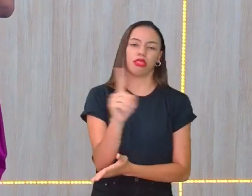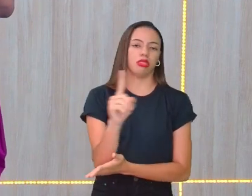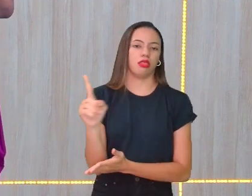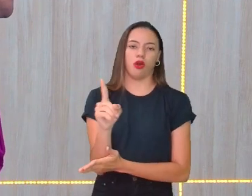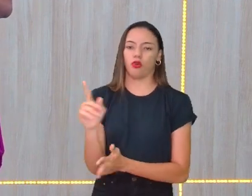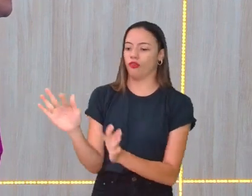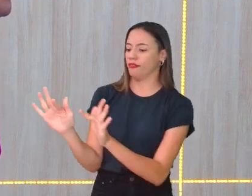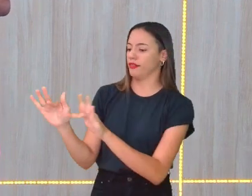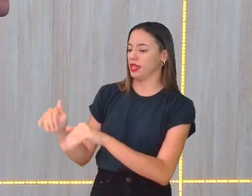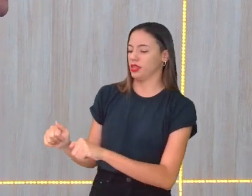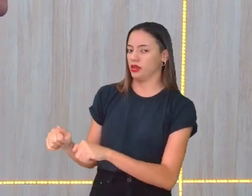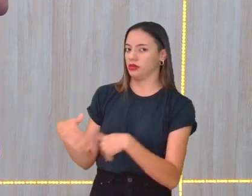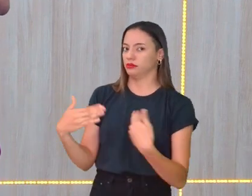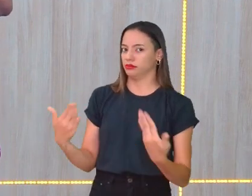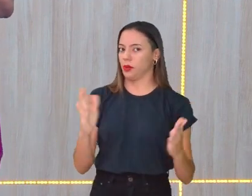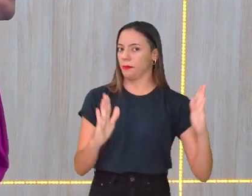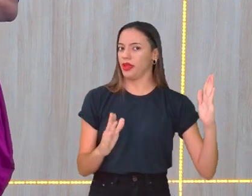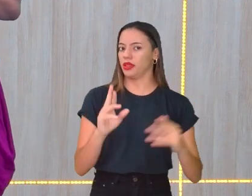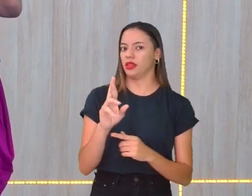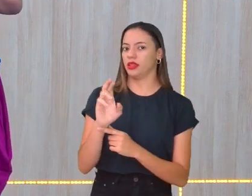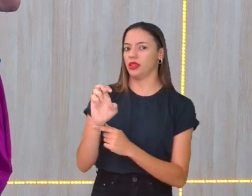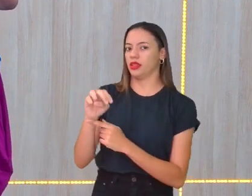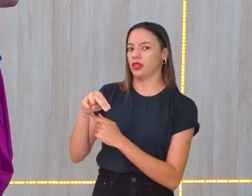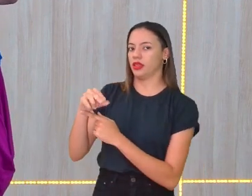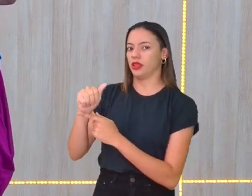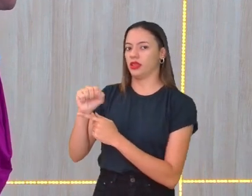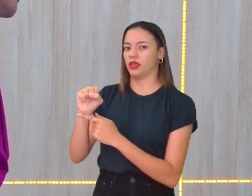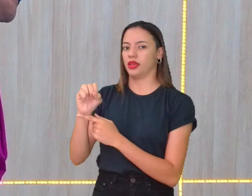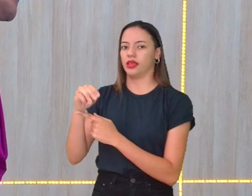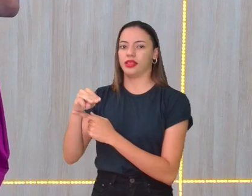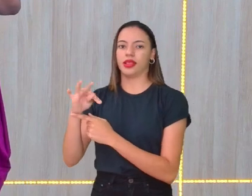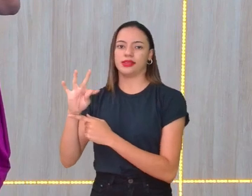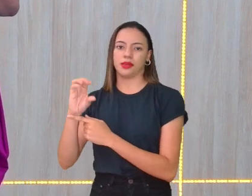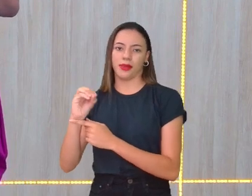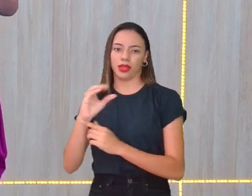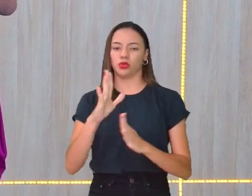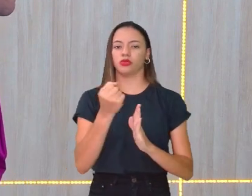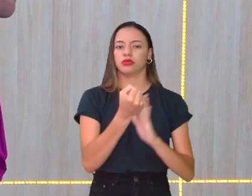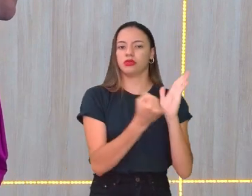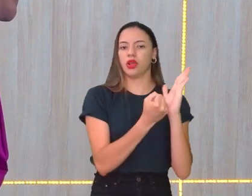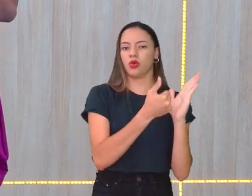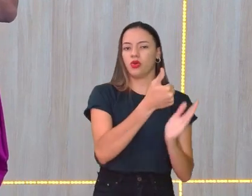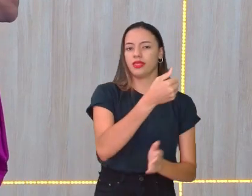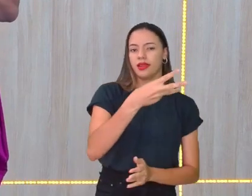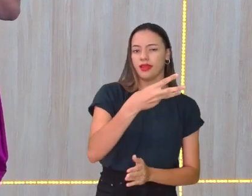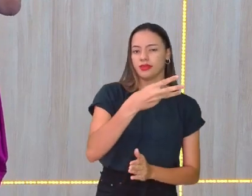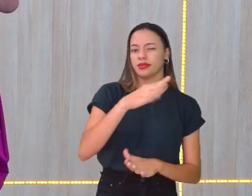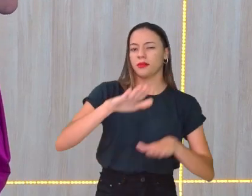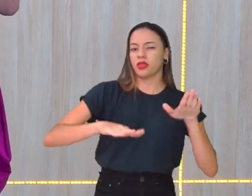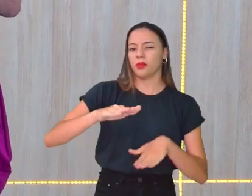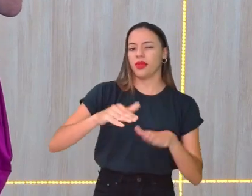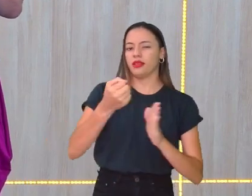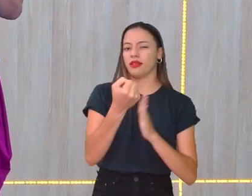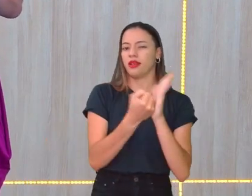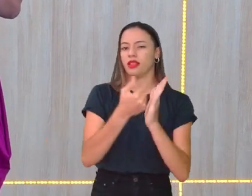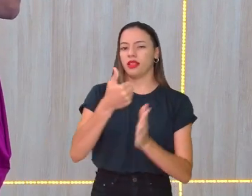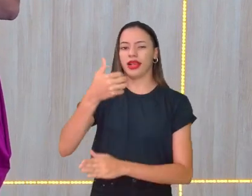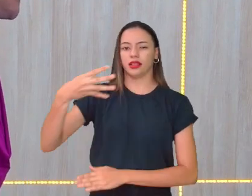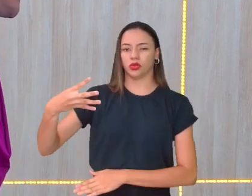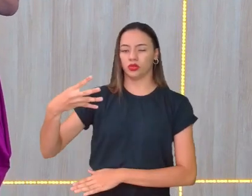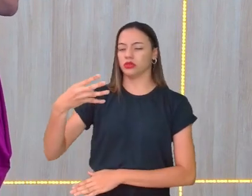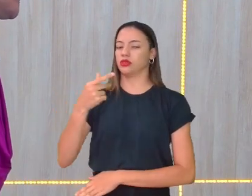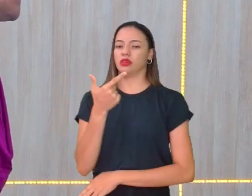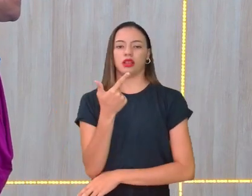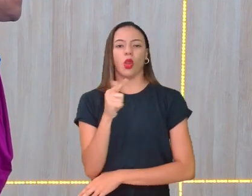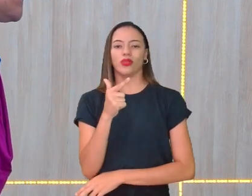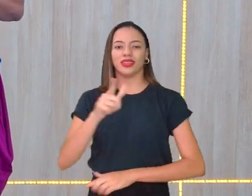Então, aí, nesse período do Renascimento, que é o século XIII para XIV, nesse período ainda não existia